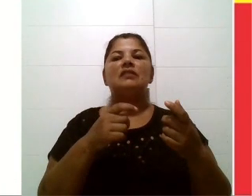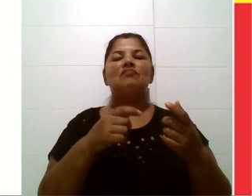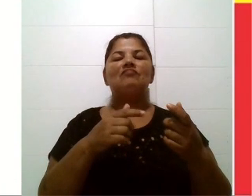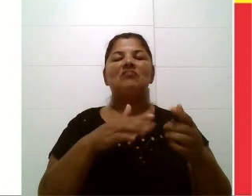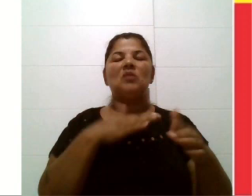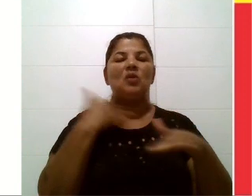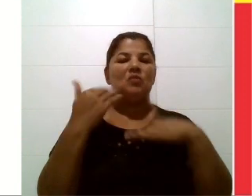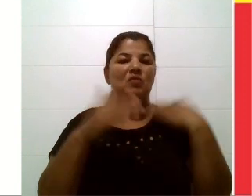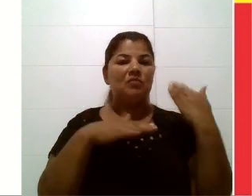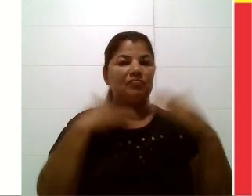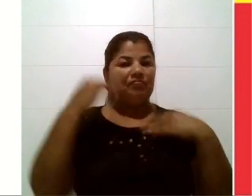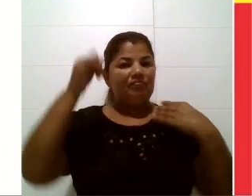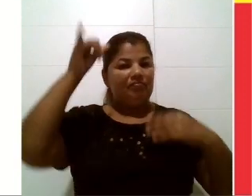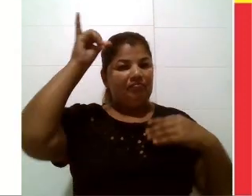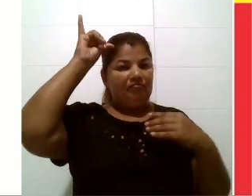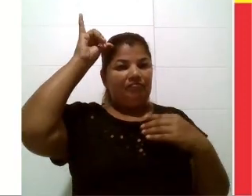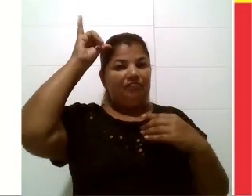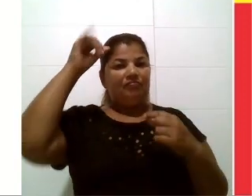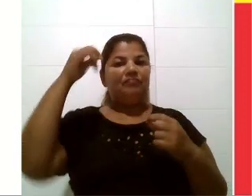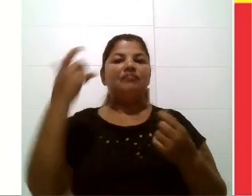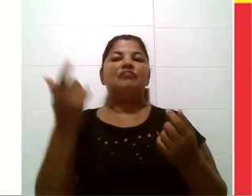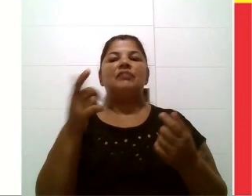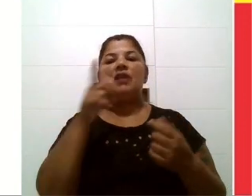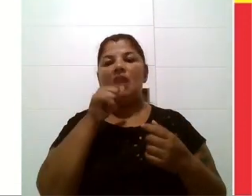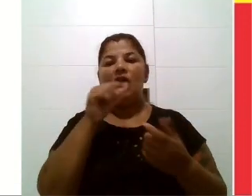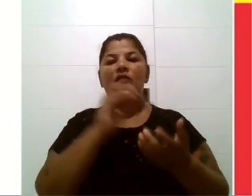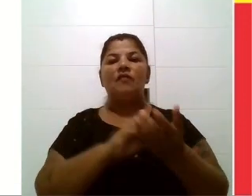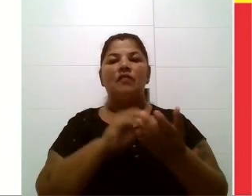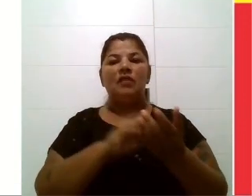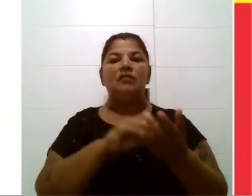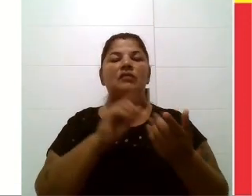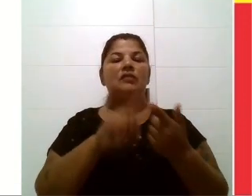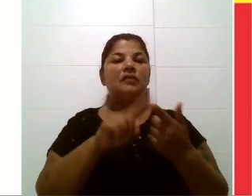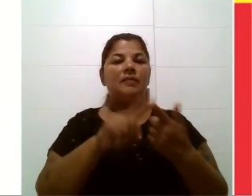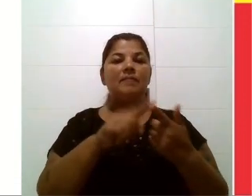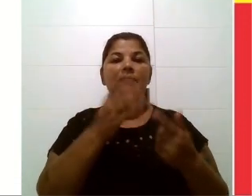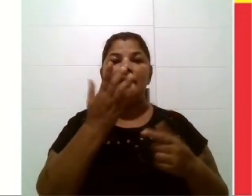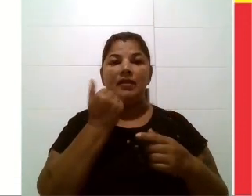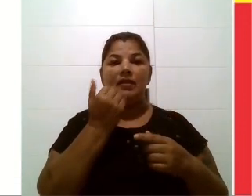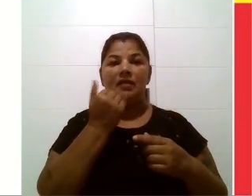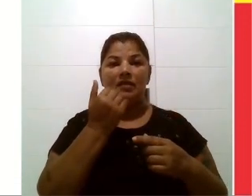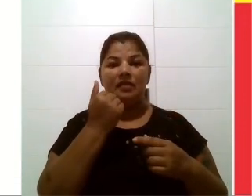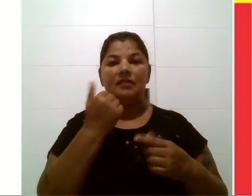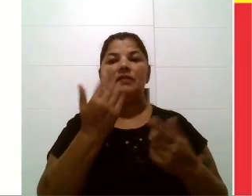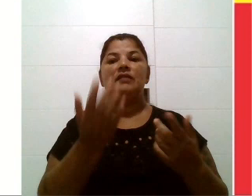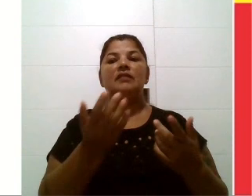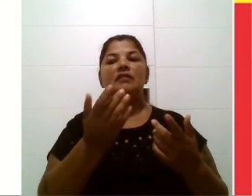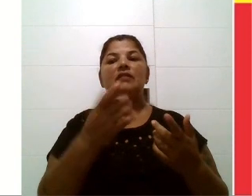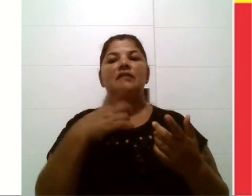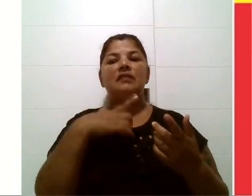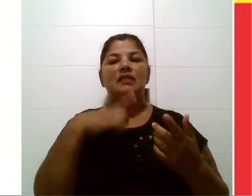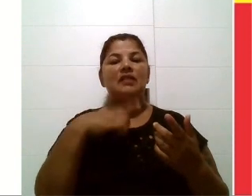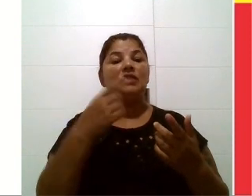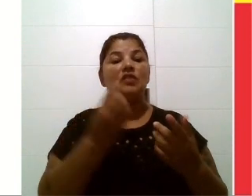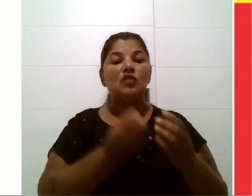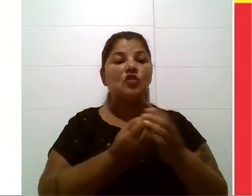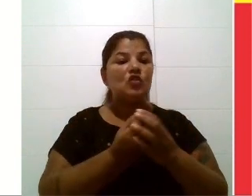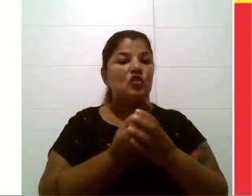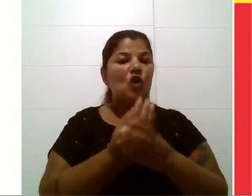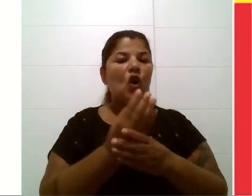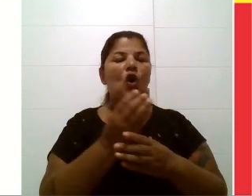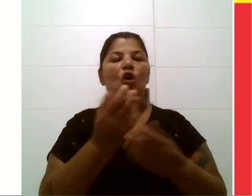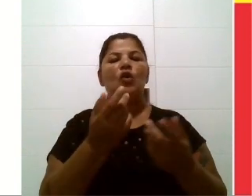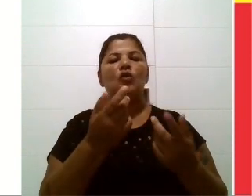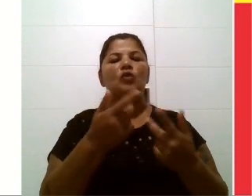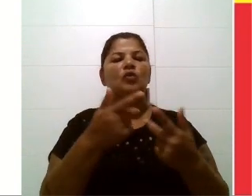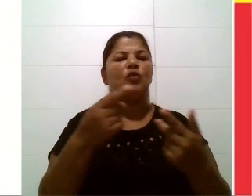por conta da falta d'água e de alimentos, tá? O alimento que vem diretamente do solo, tá? Devido a nutrientes, a composição de água,